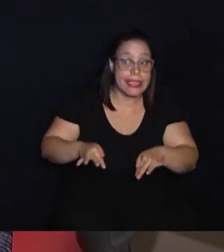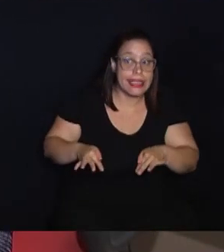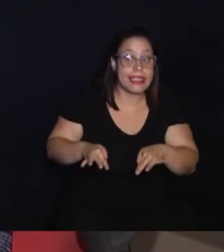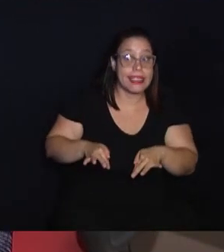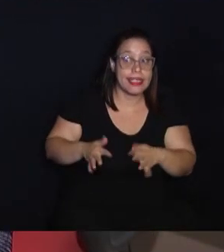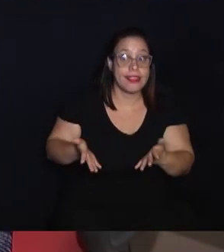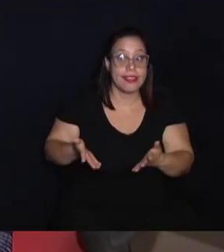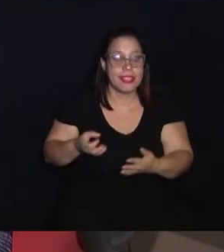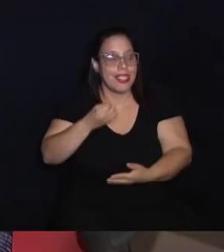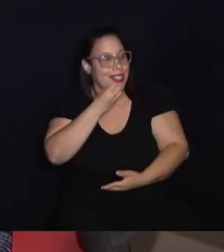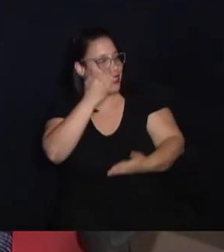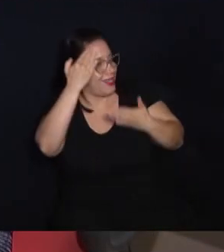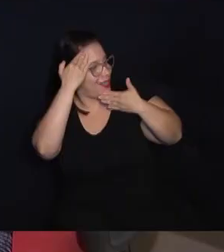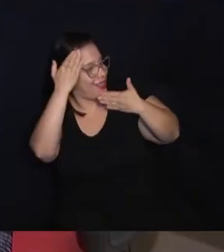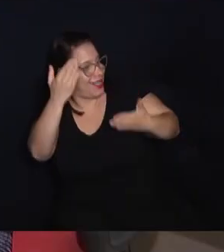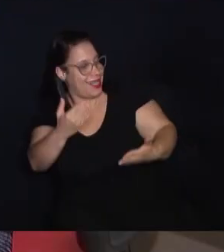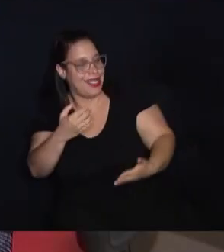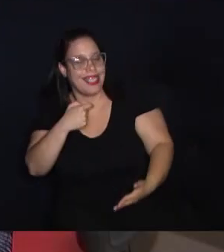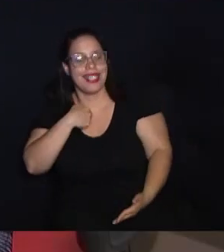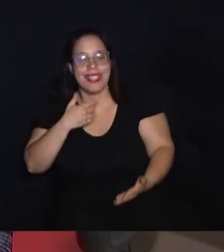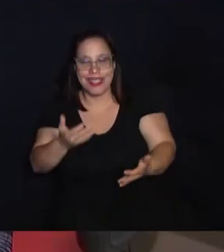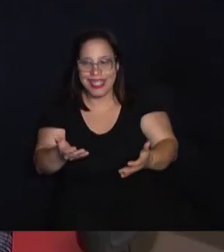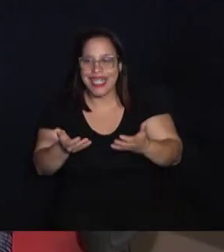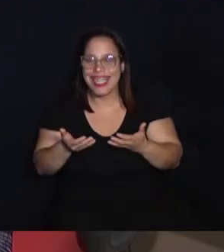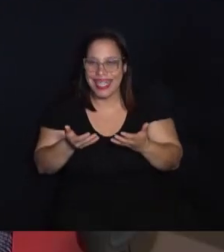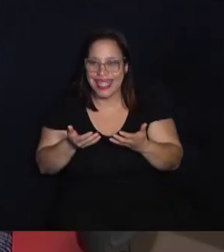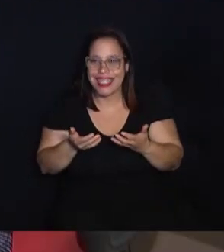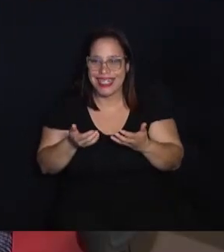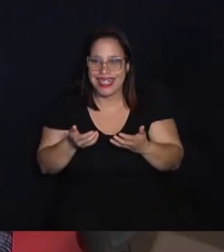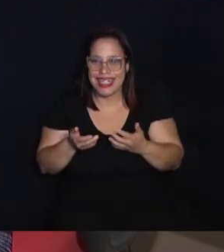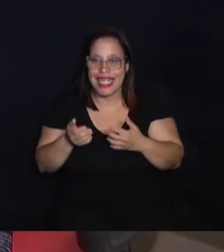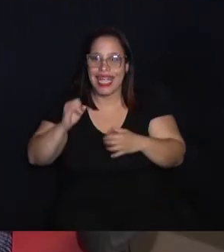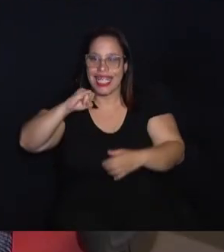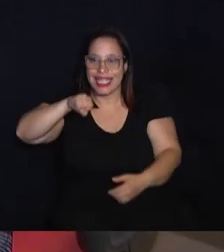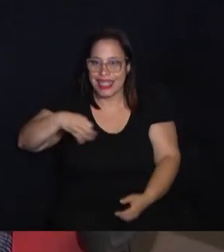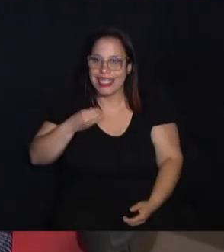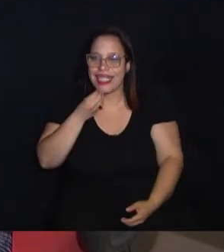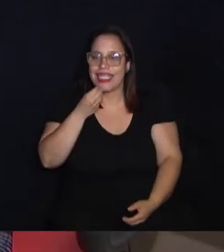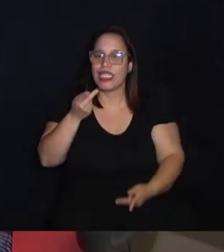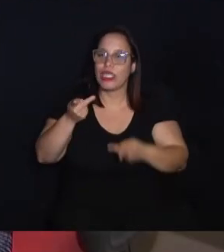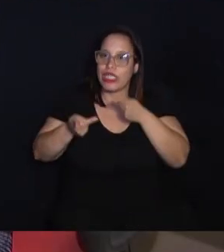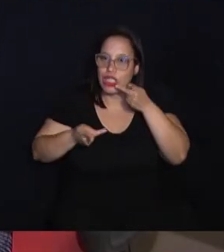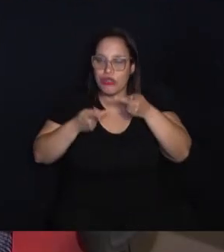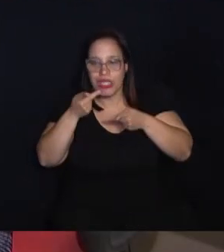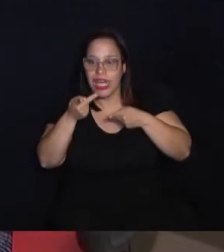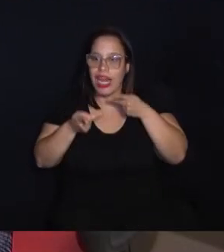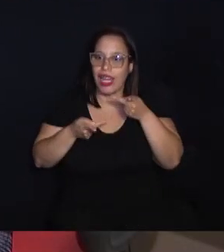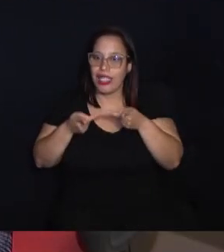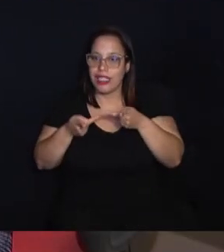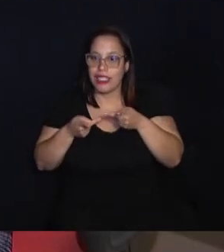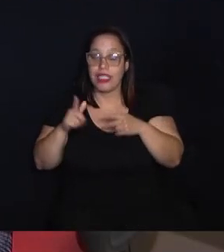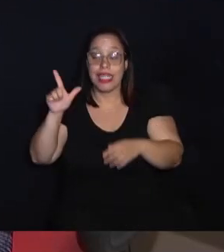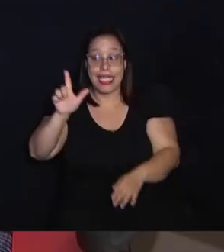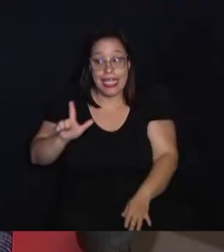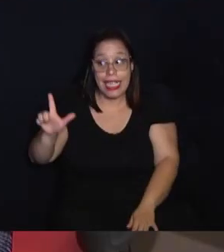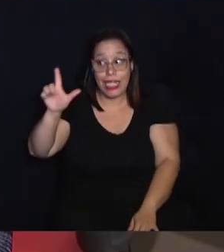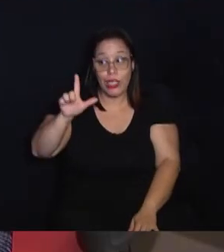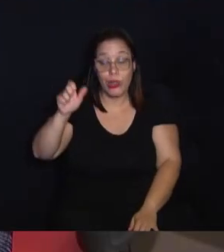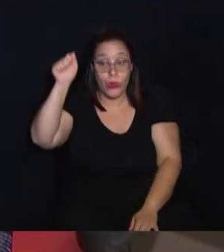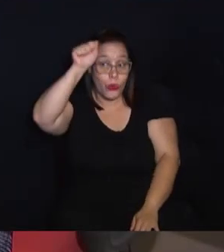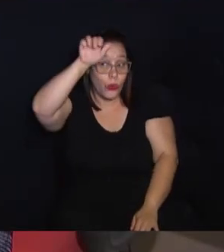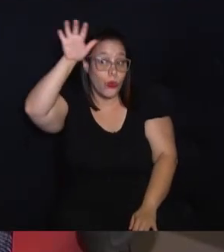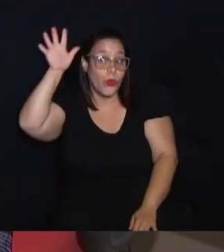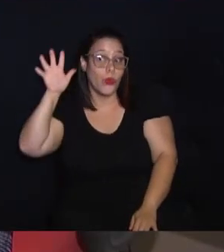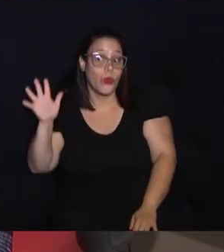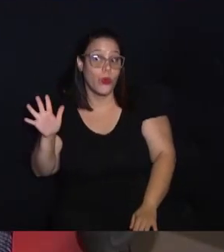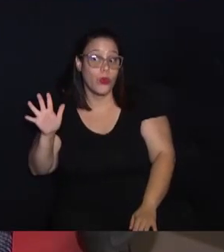finais. Muito obrigada. Eu quero agradecer porque essas oportunidades de falar de literaturas africanas